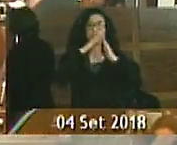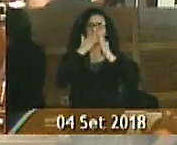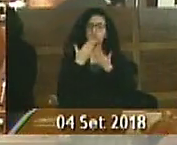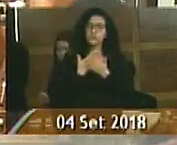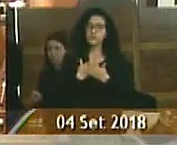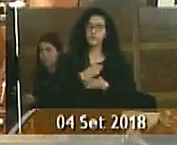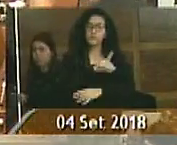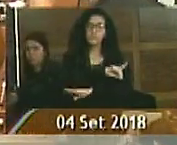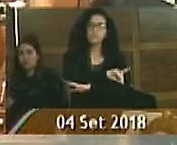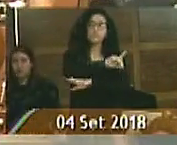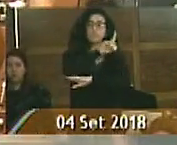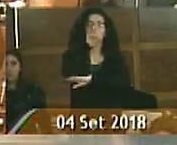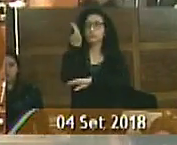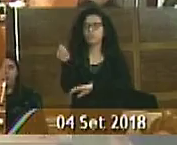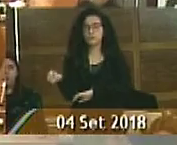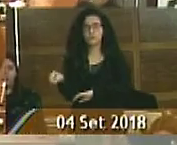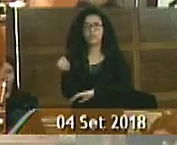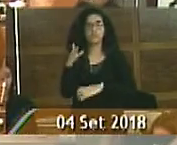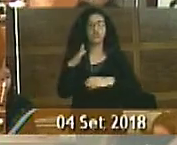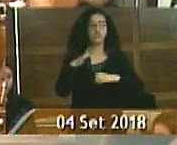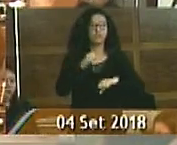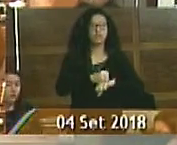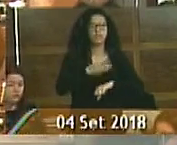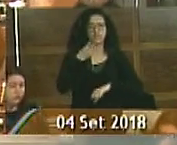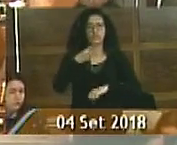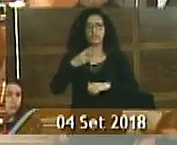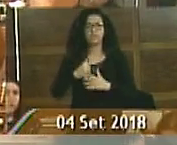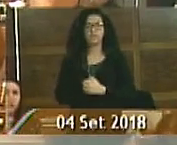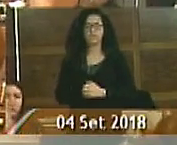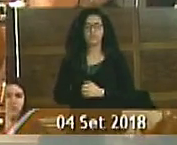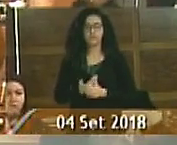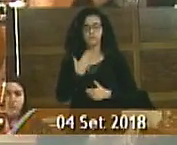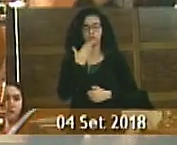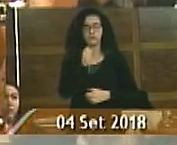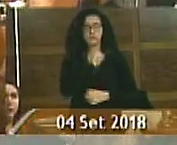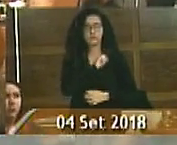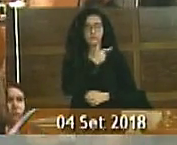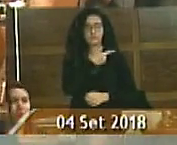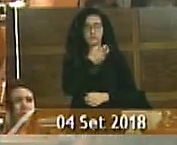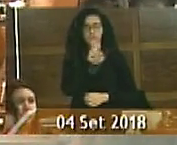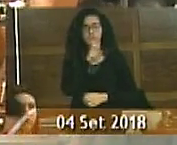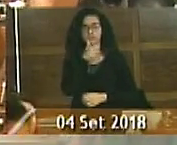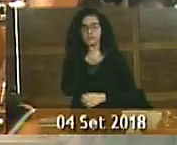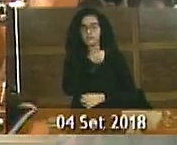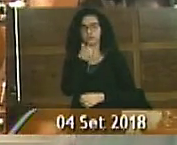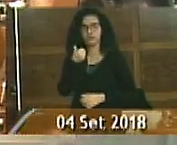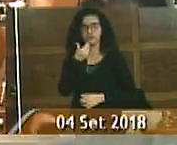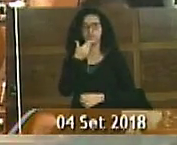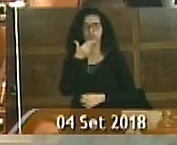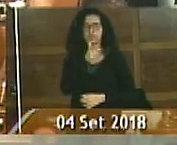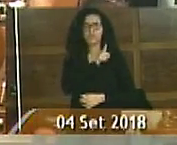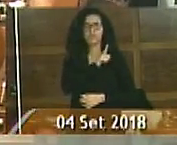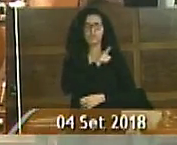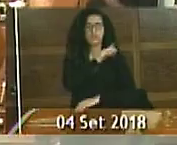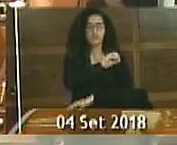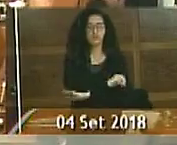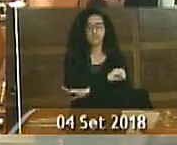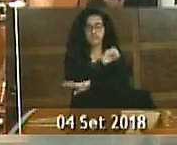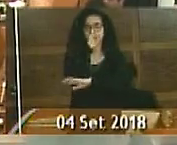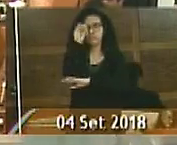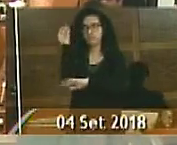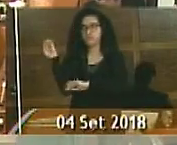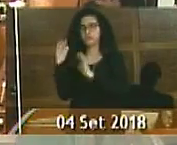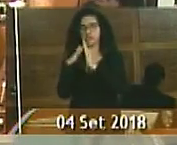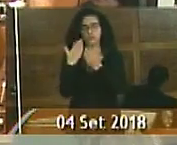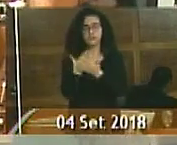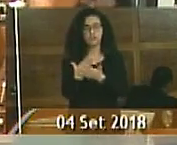Oliveira Soares, Travessa Manuel Carneiro, Barra de Sapetuba 3. Indicação 2511, implementação do horário integral da